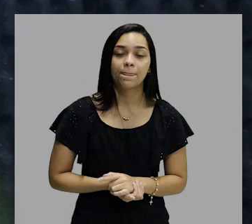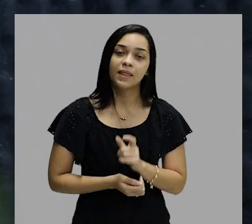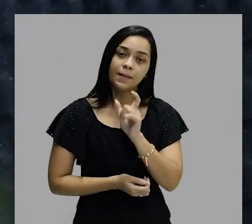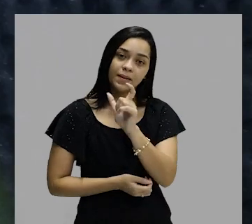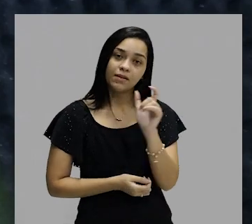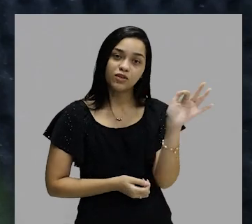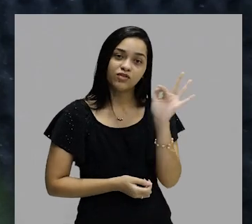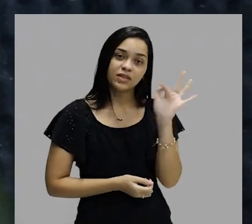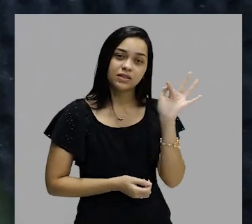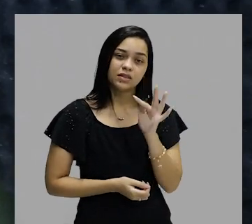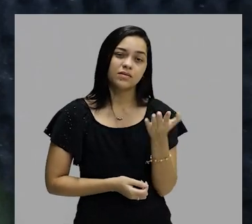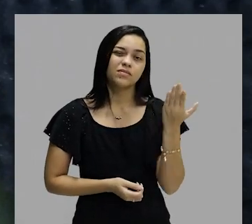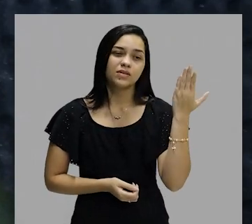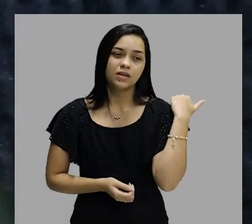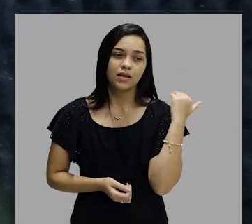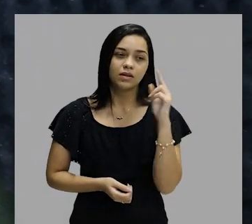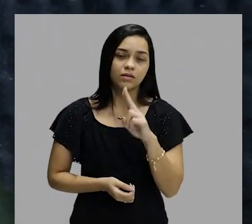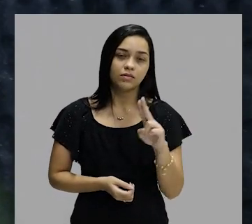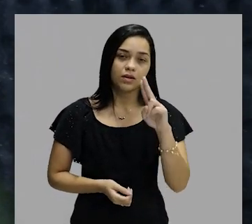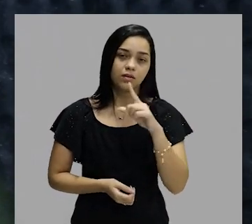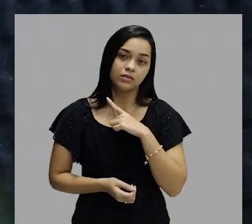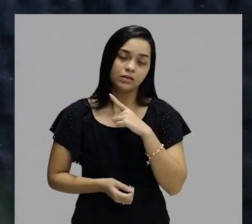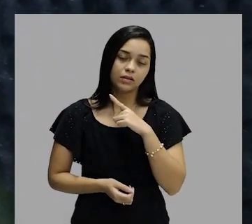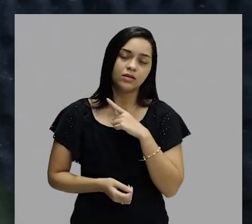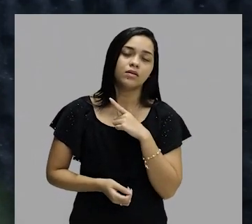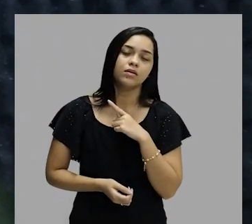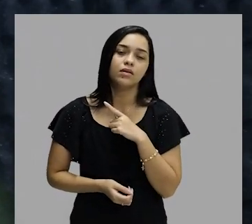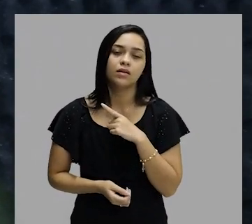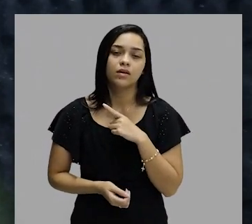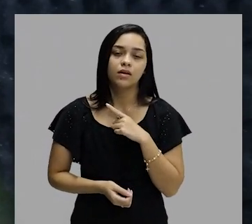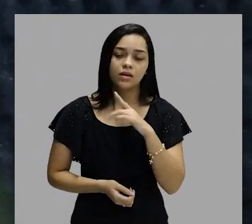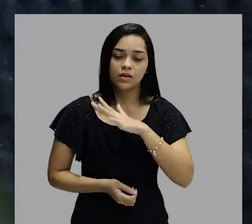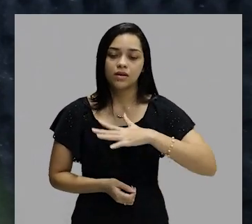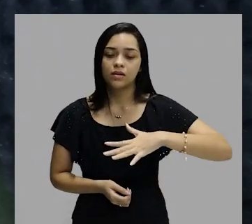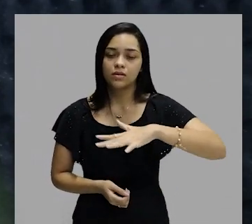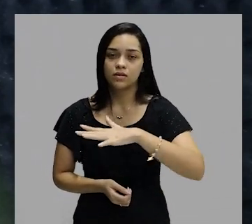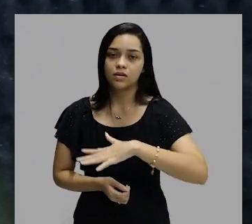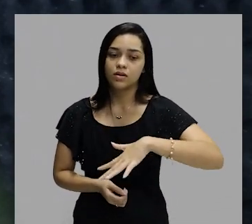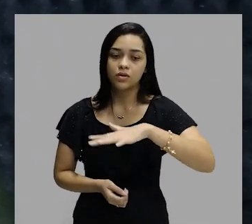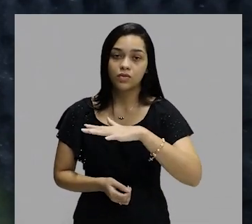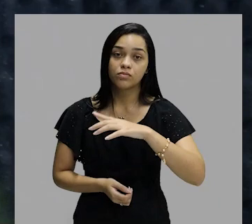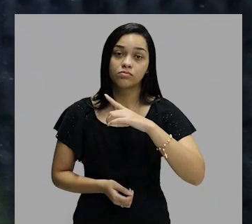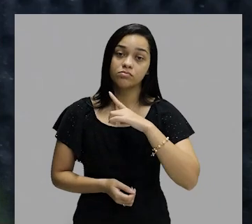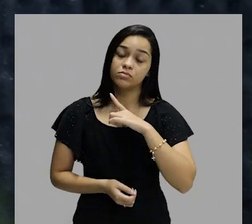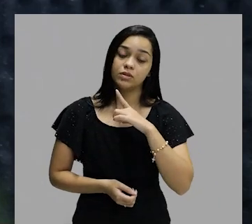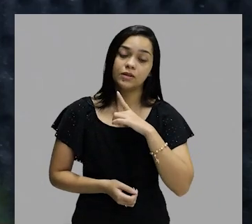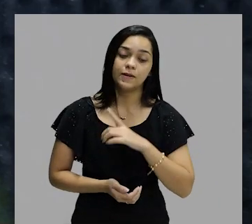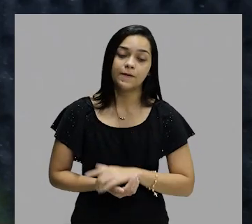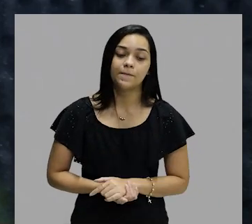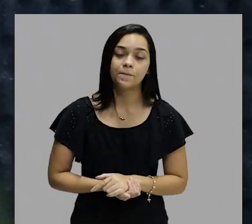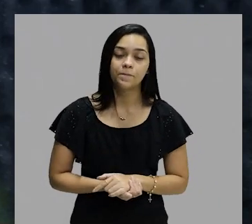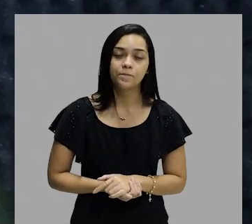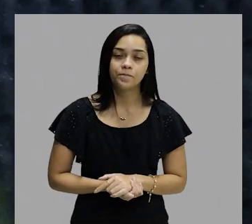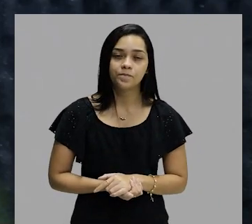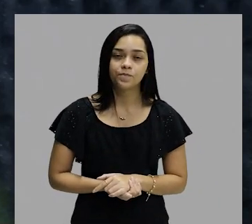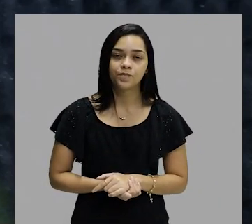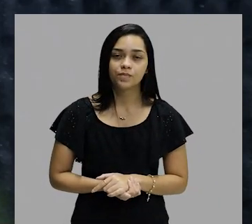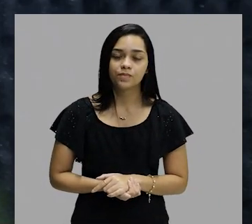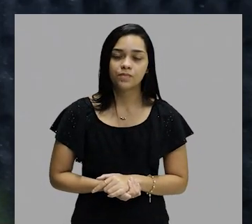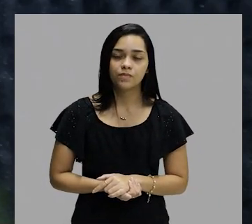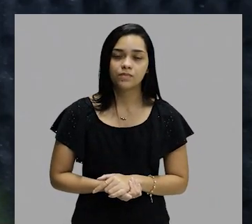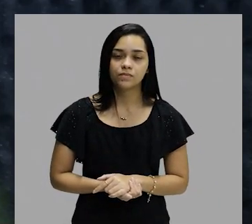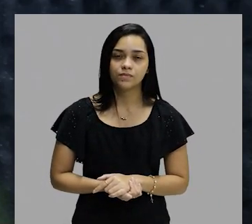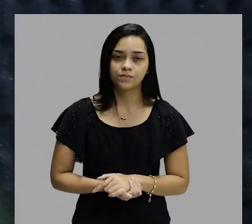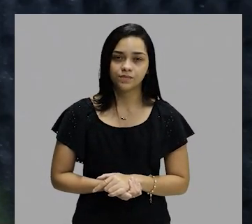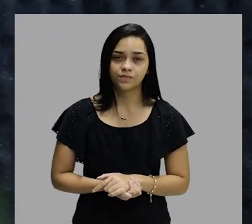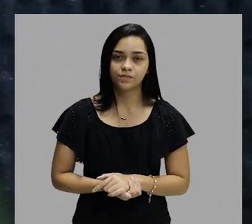francês antigo, que era esse dialeto utilizado, principalmente na região da Normandia, eu tenho royal,